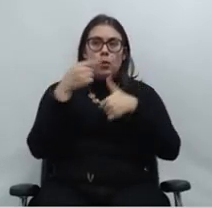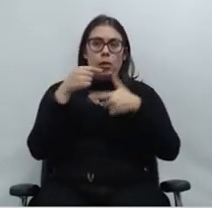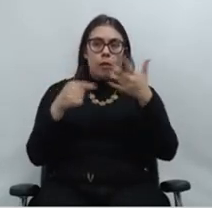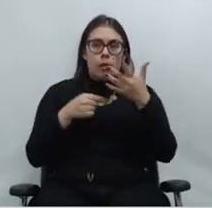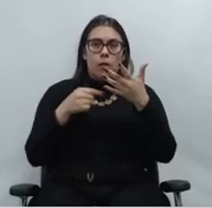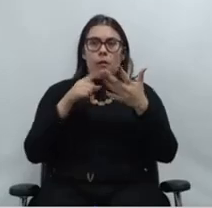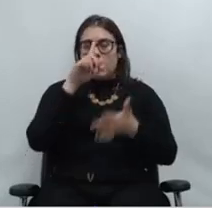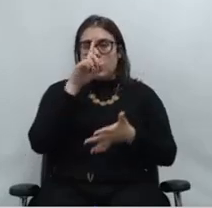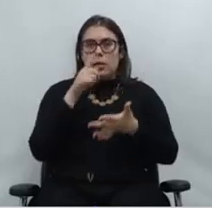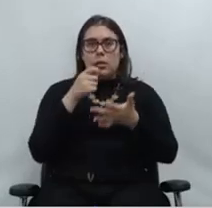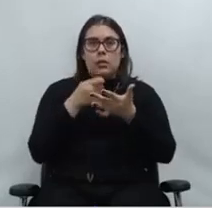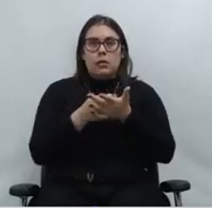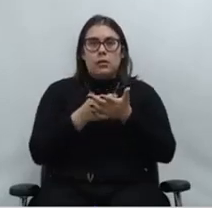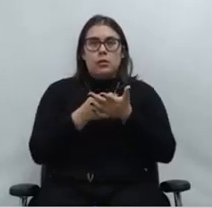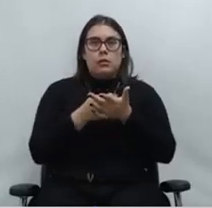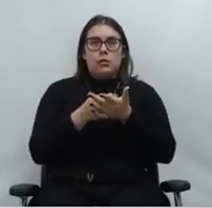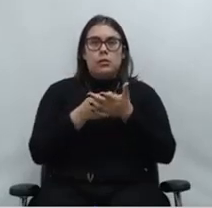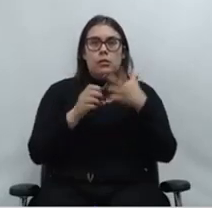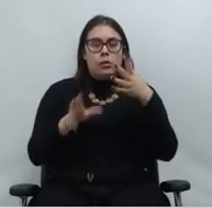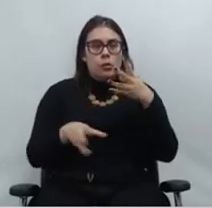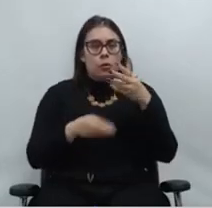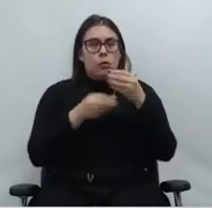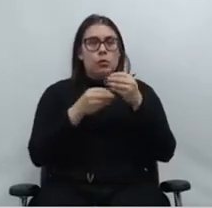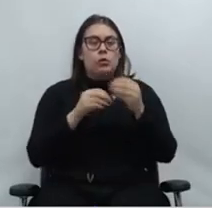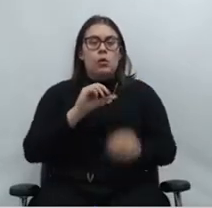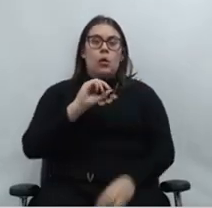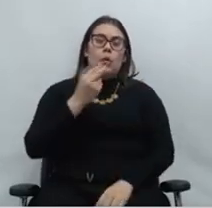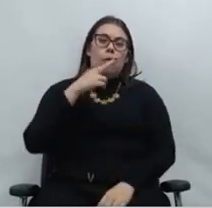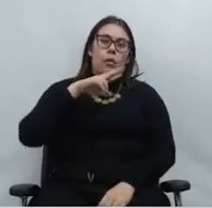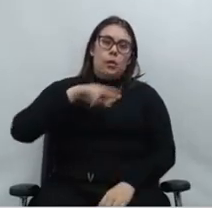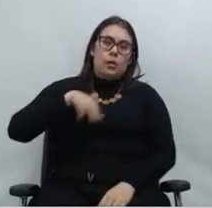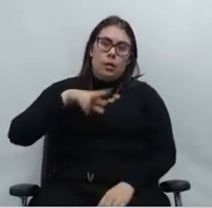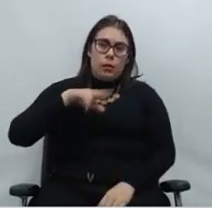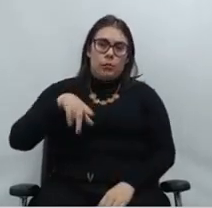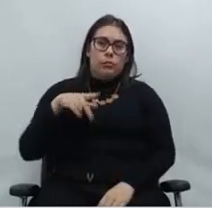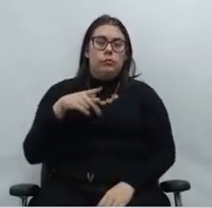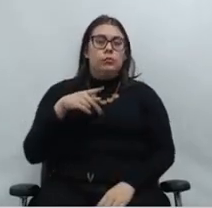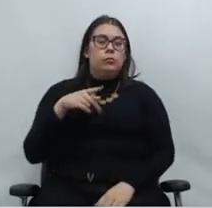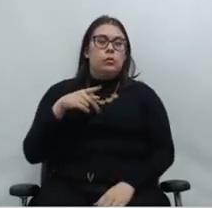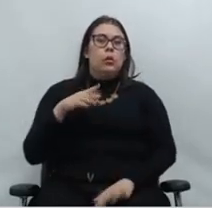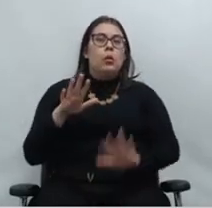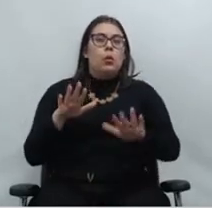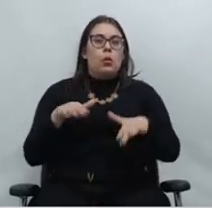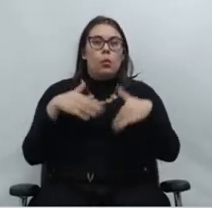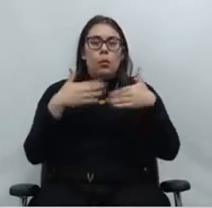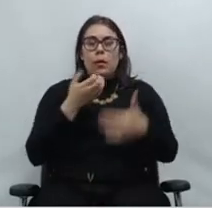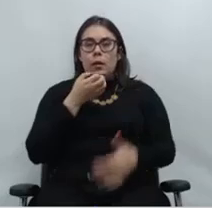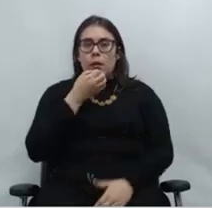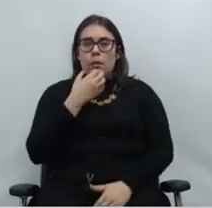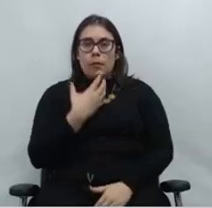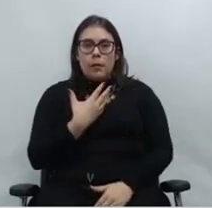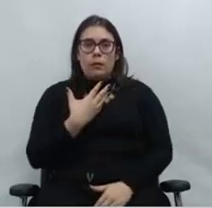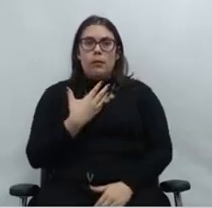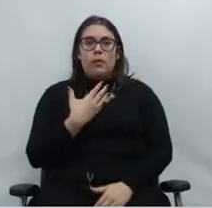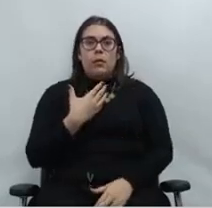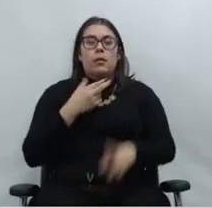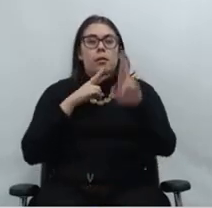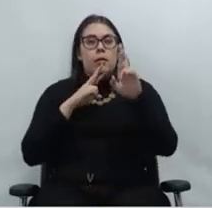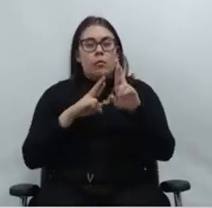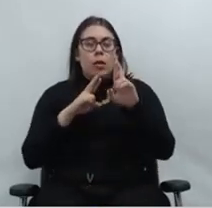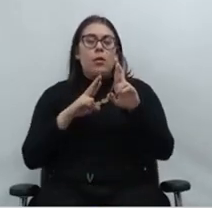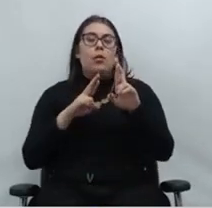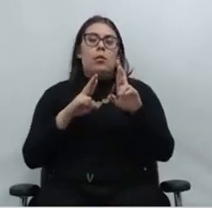para decidir pela inclusão ou não de tecnologia de conectividade via satélite na previsão orçamentária? Quais são os benefícios esperados e as possíveis